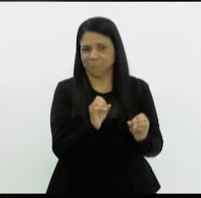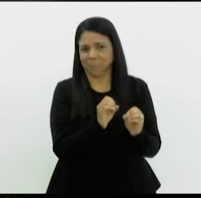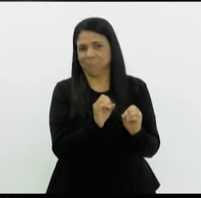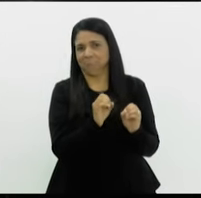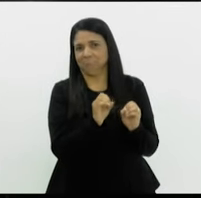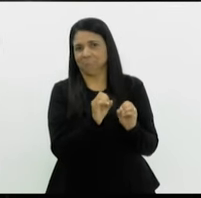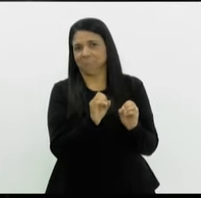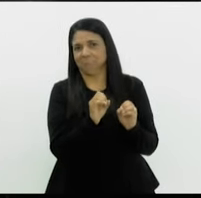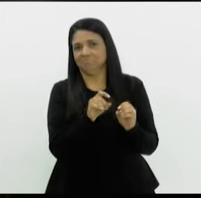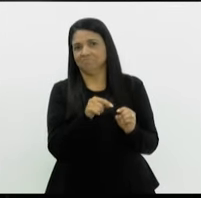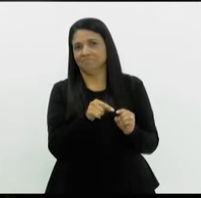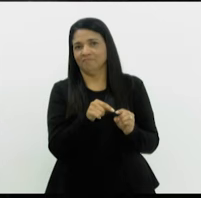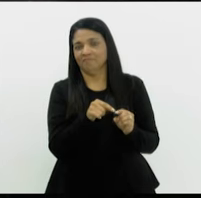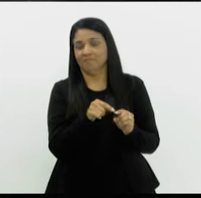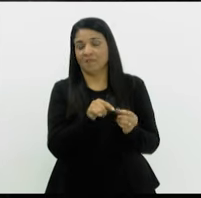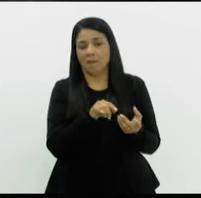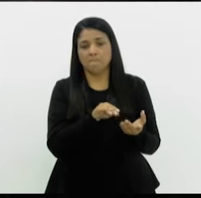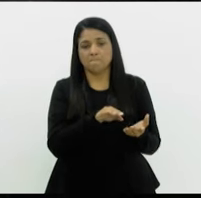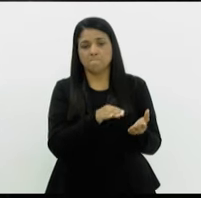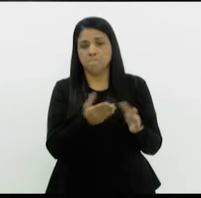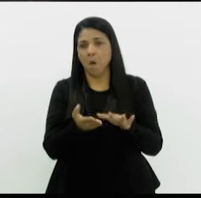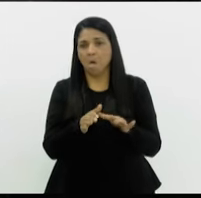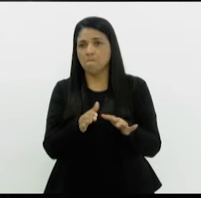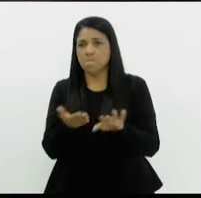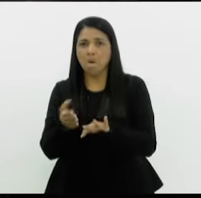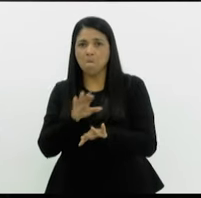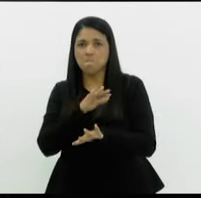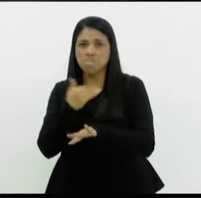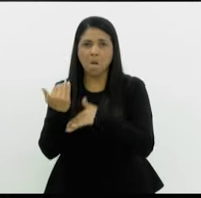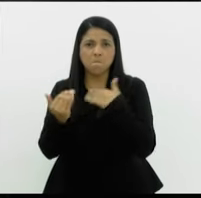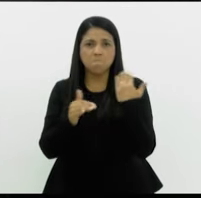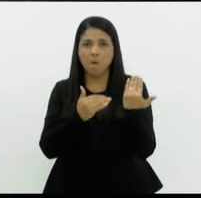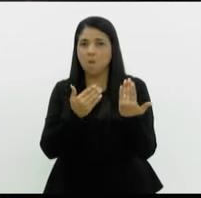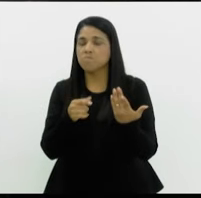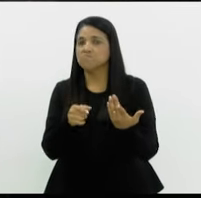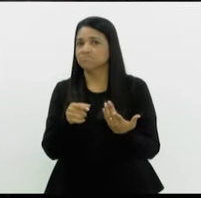e produzem um número de vítimas brutal.